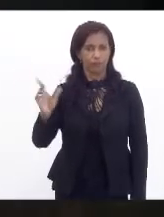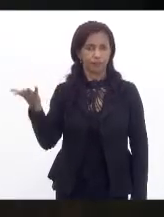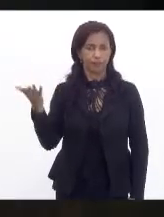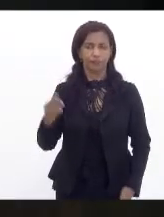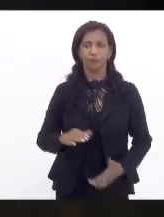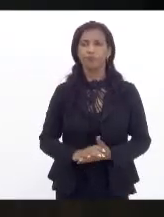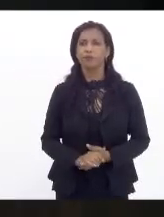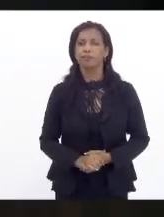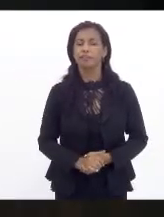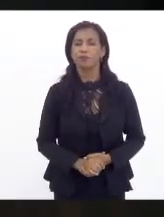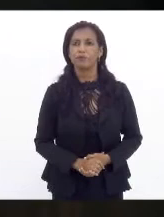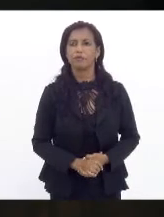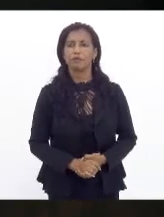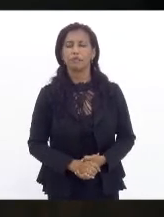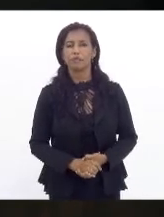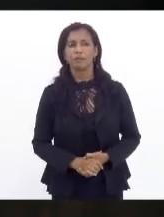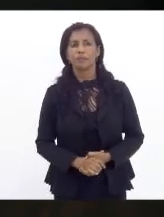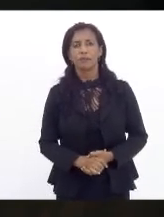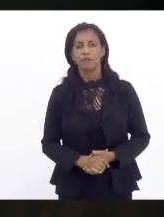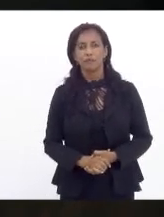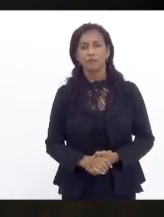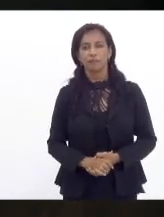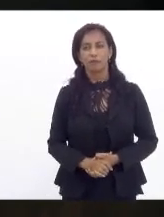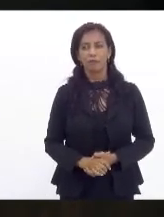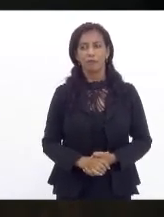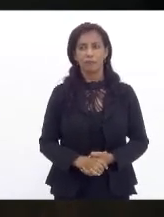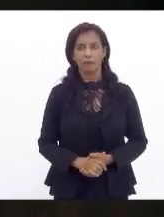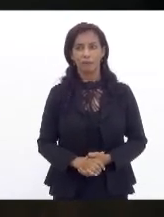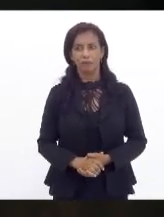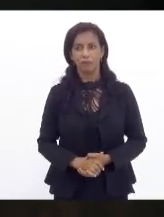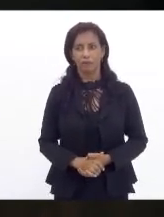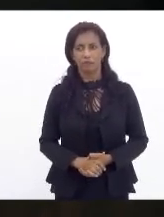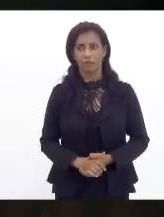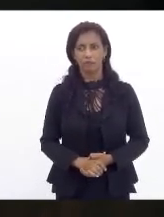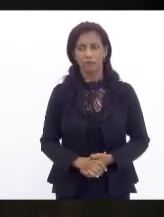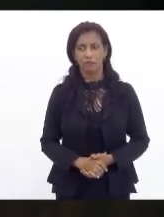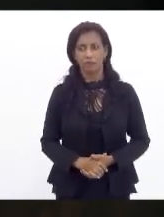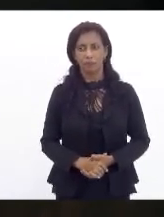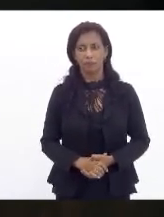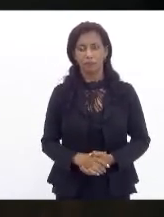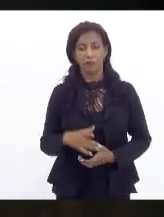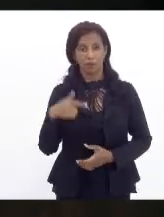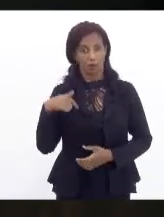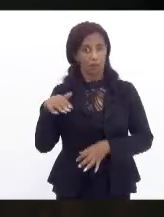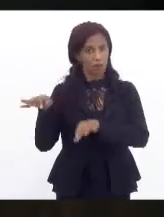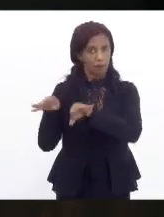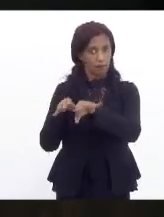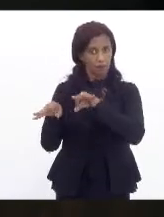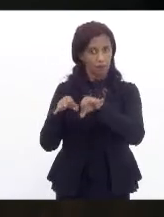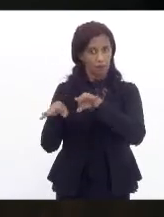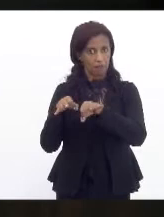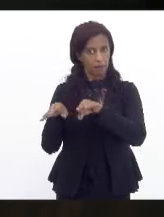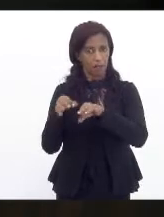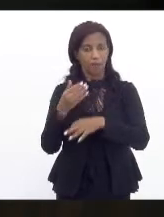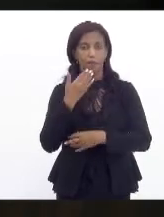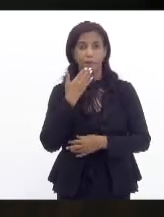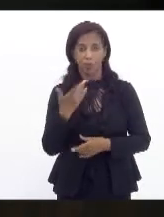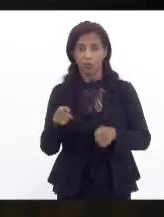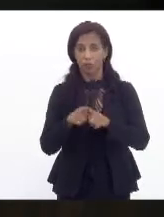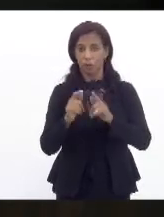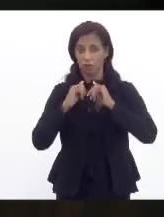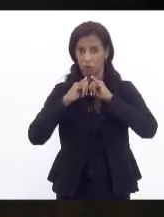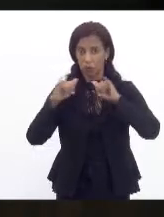enfermeira e deputado Waldeck, nós temos, está sendo formulado, já está na casa, um pedido também, eu